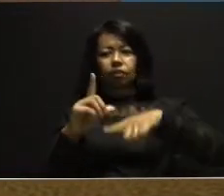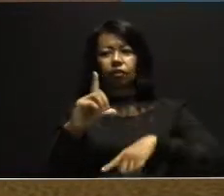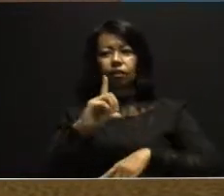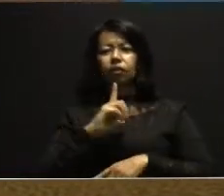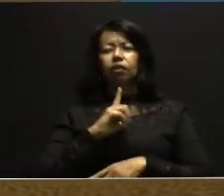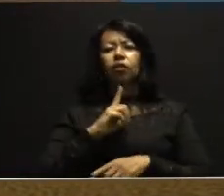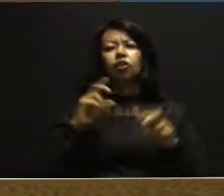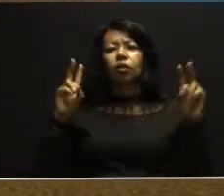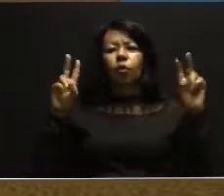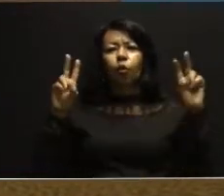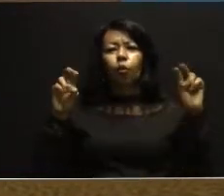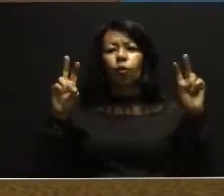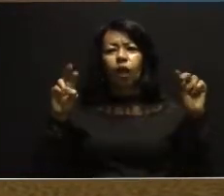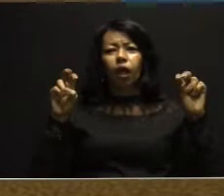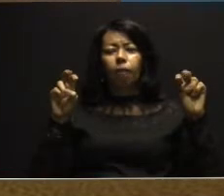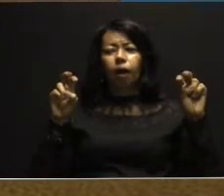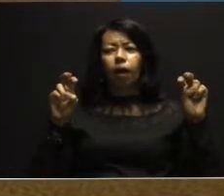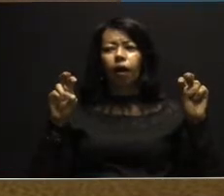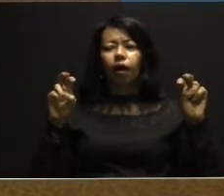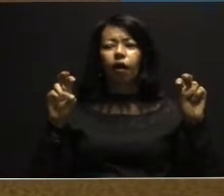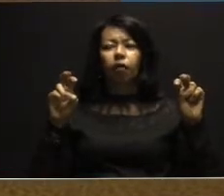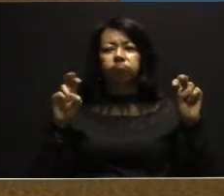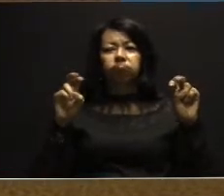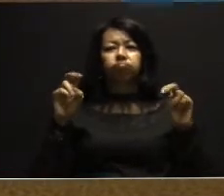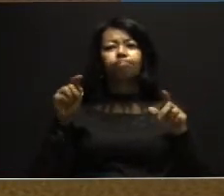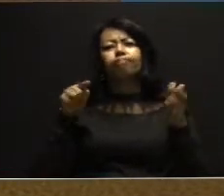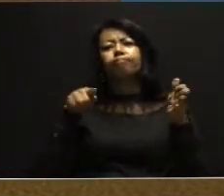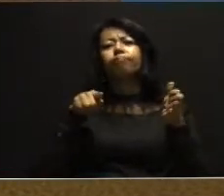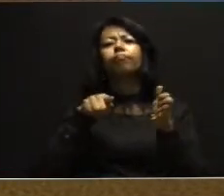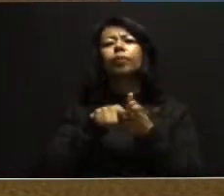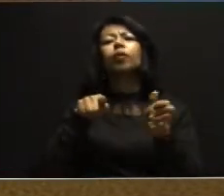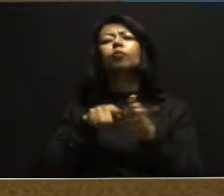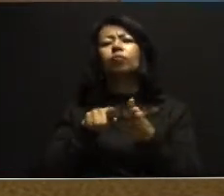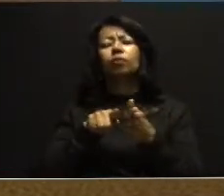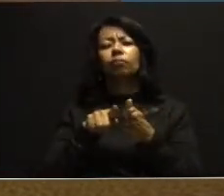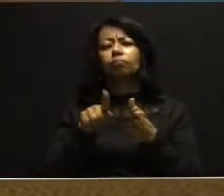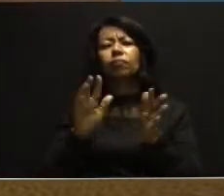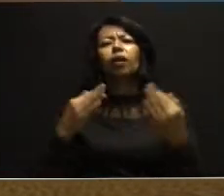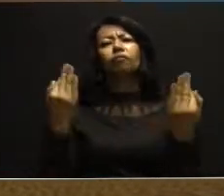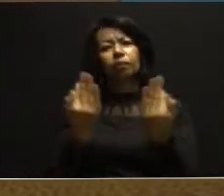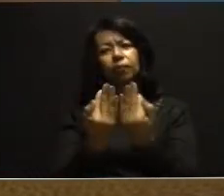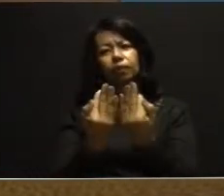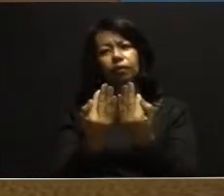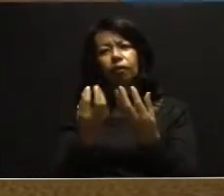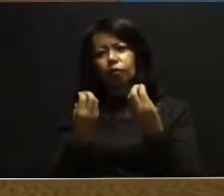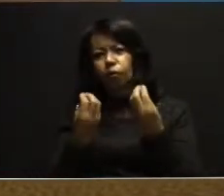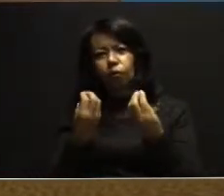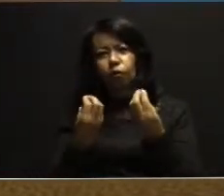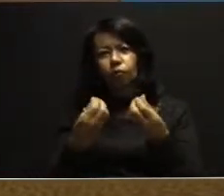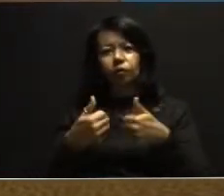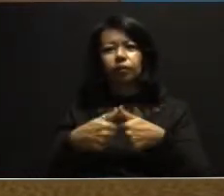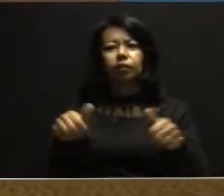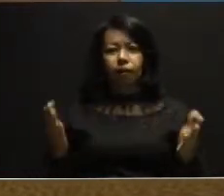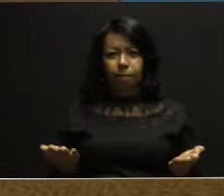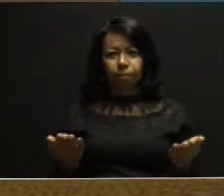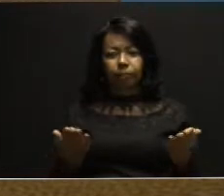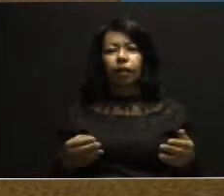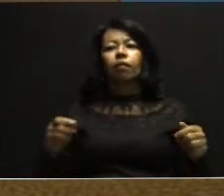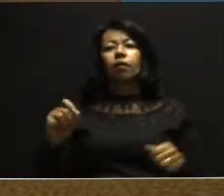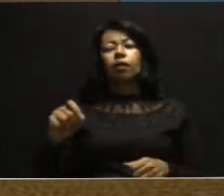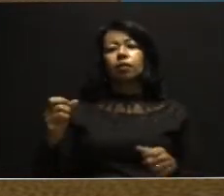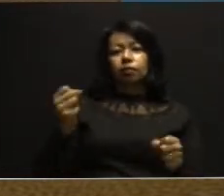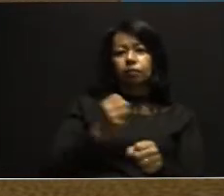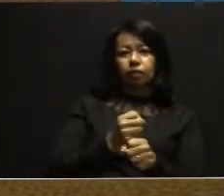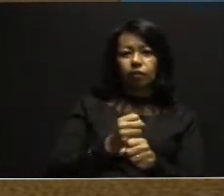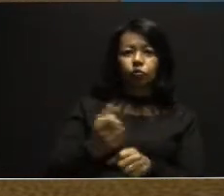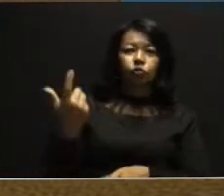justamente o tema, como tema, uma pergunta: a família, como vai? Então, esse ano, nós queremos